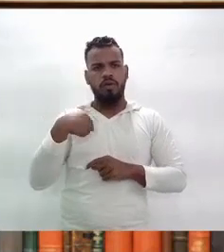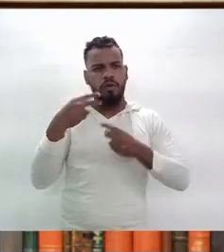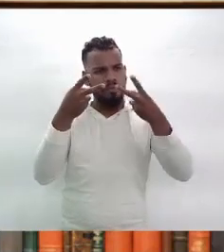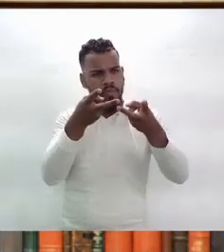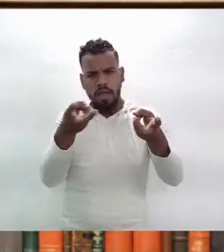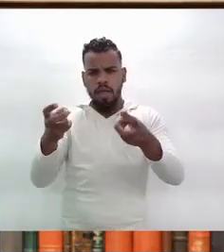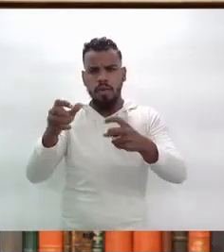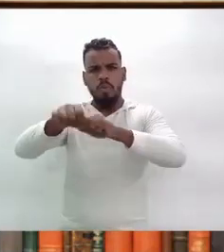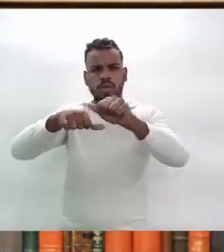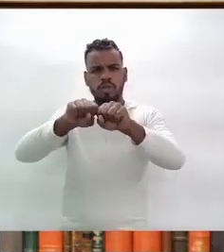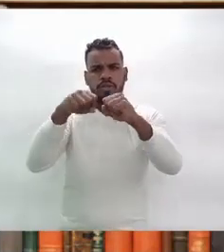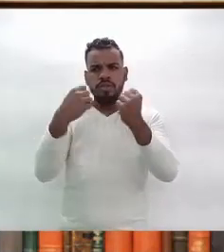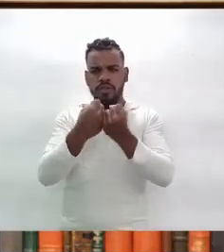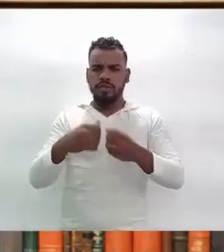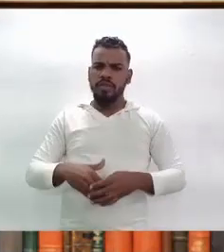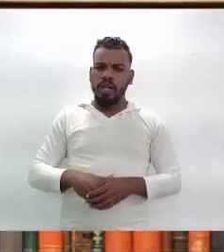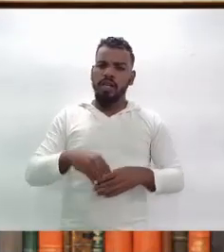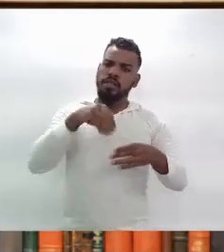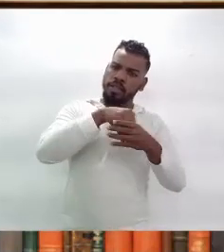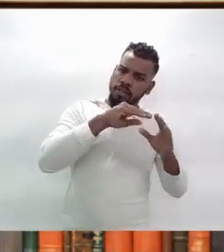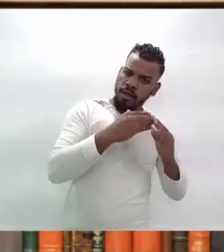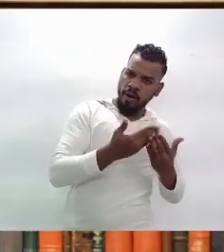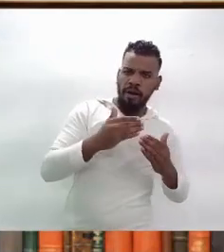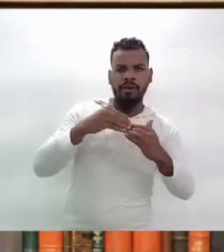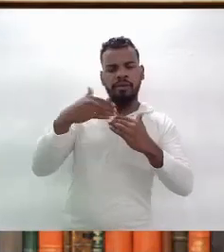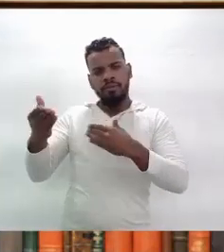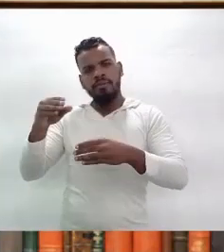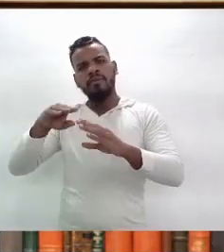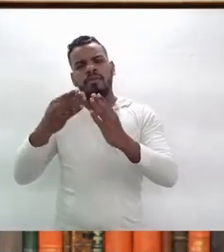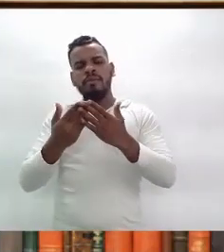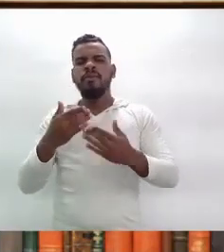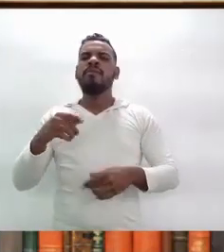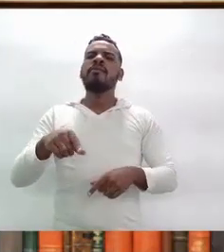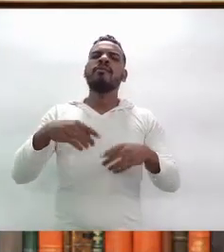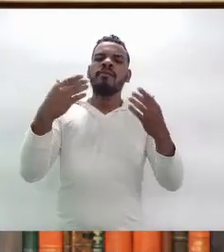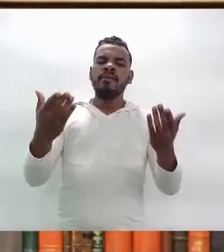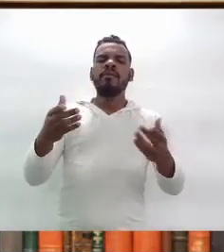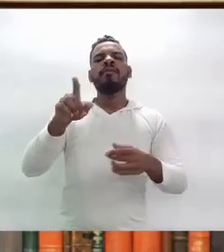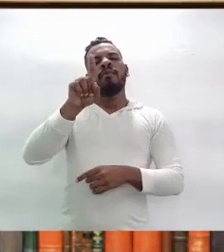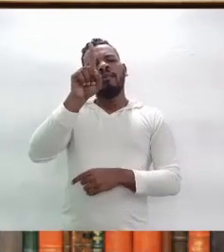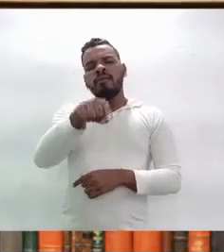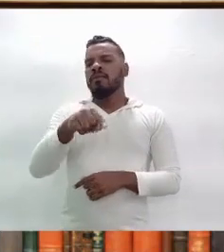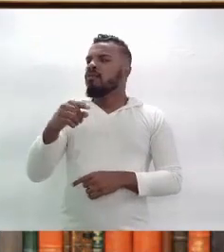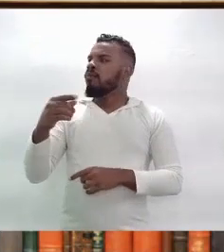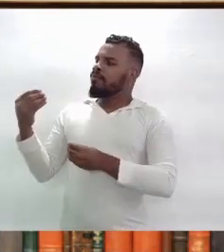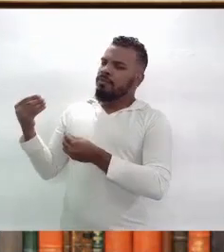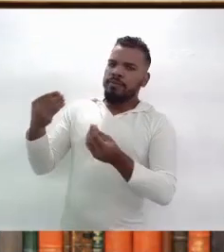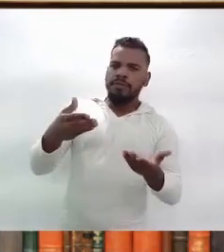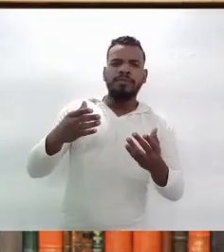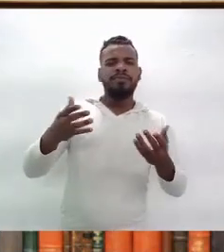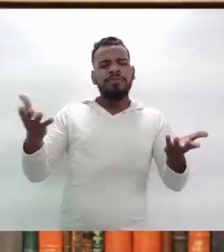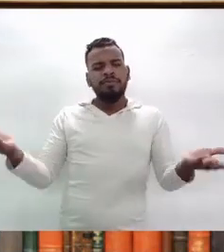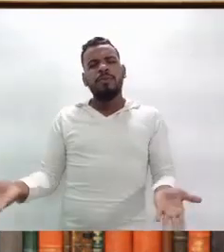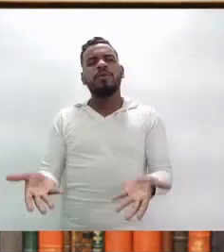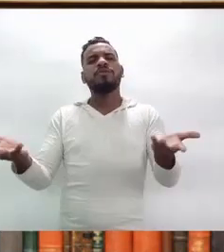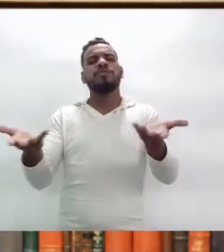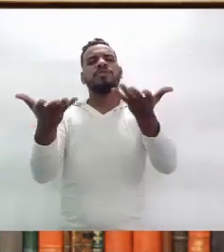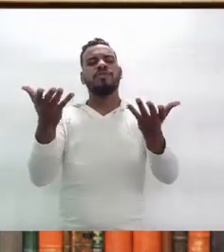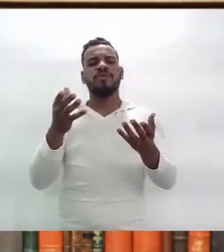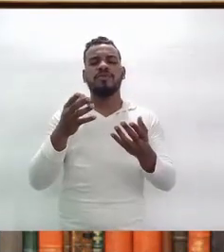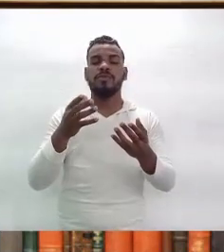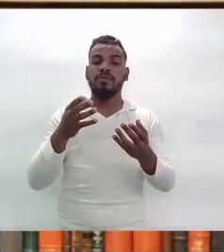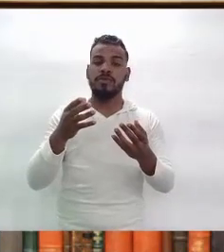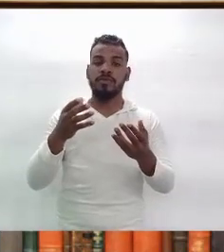social além dentro da escola, fora da escola. E aí, eu acho que foi isso que trouxe essa motivação de trazer aqui um pouquinho da